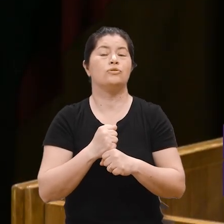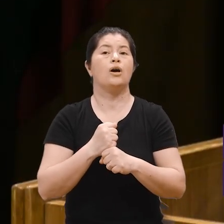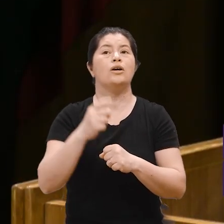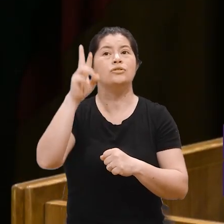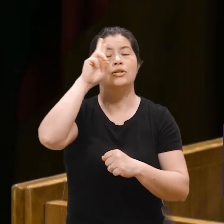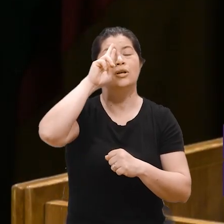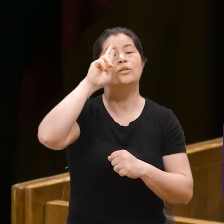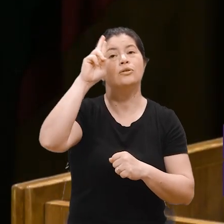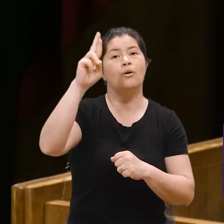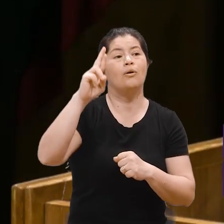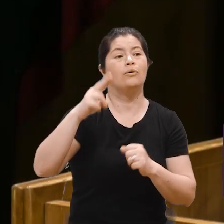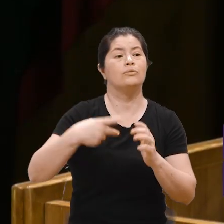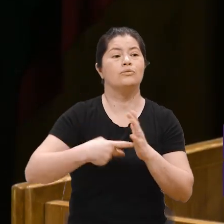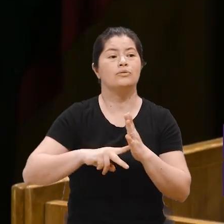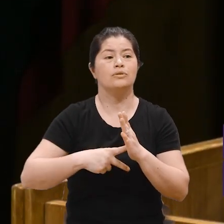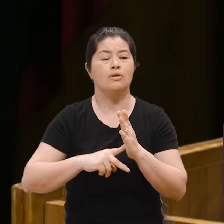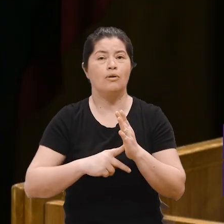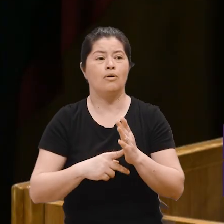na CDL.